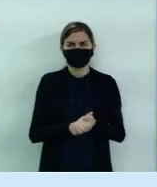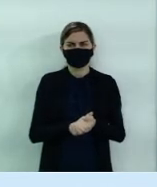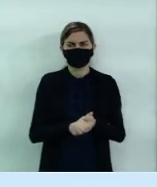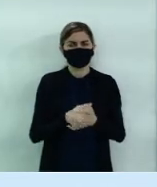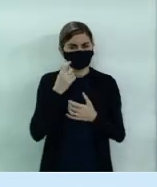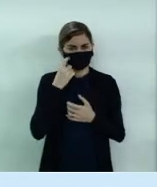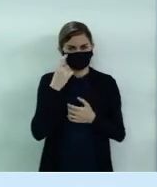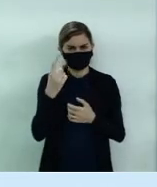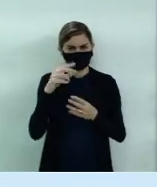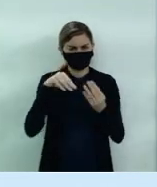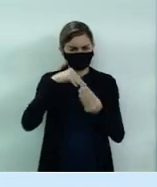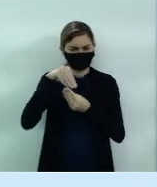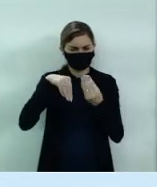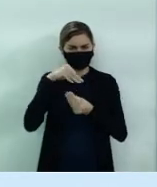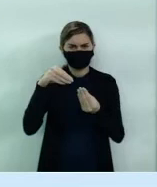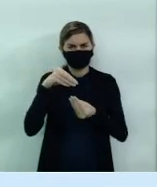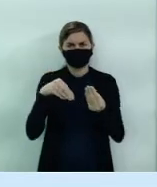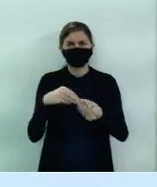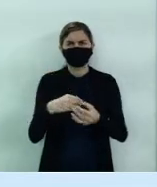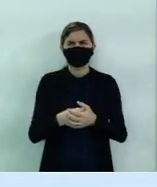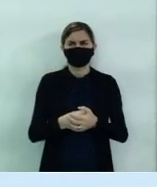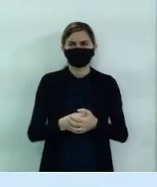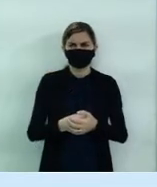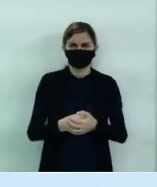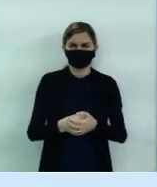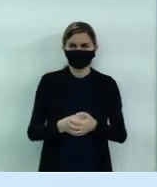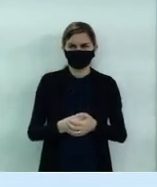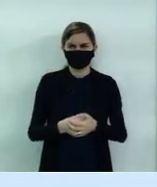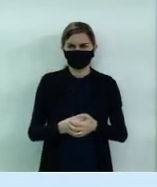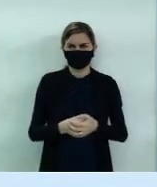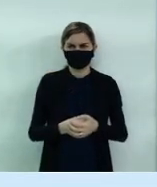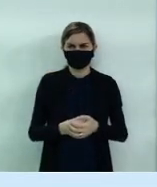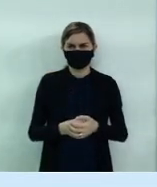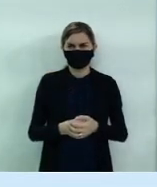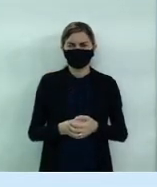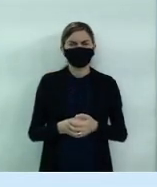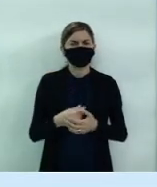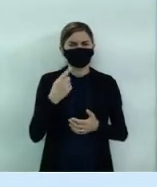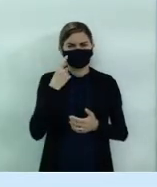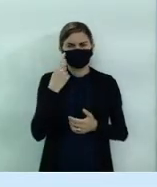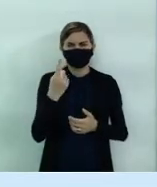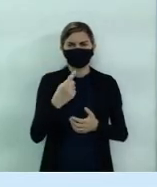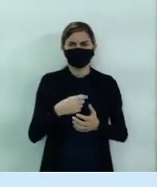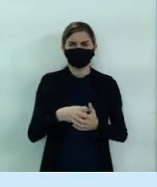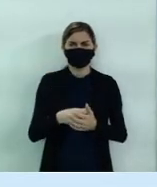bem. Essa questão da mistura. Aqui utilizando a luva.